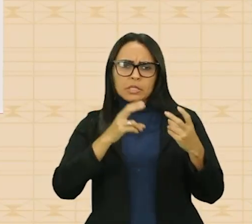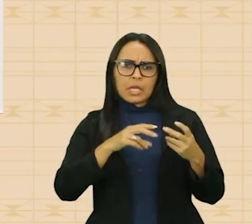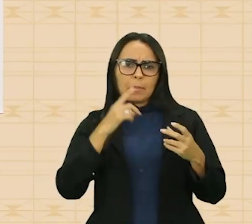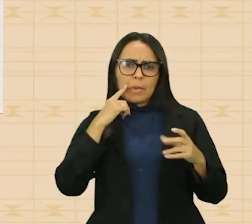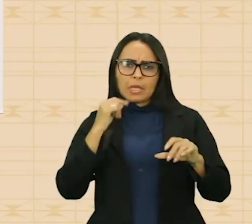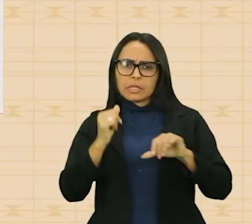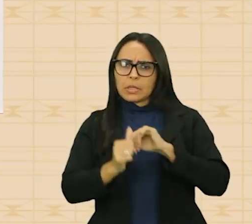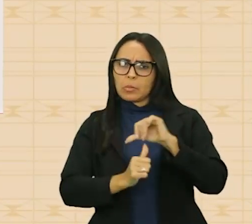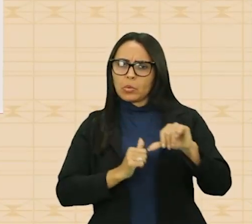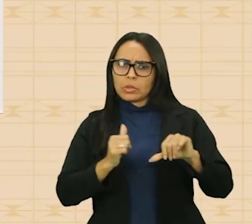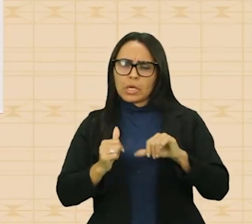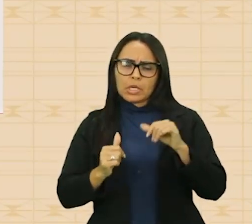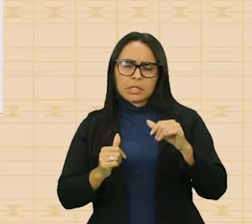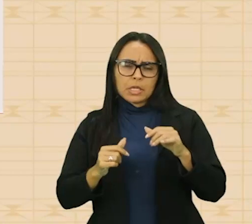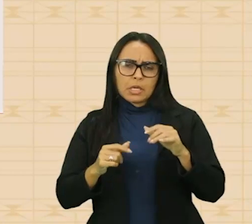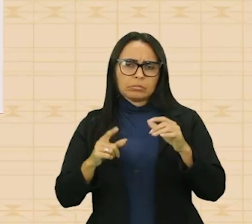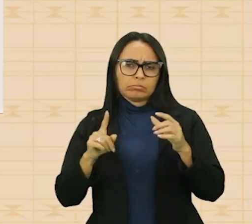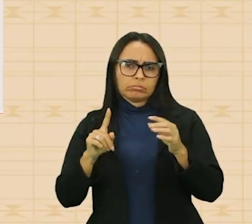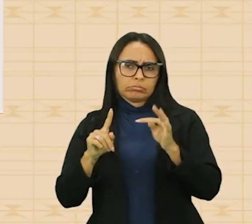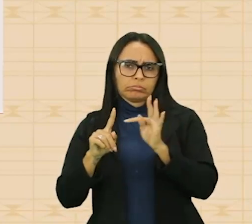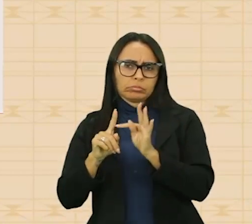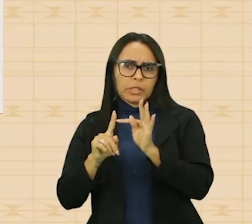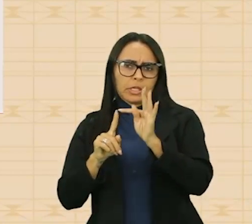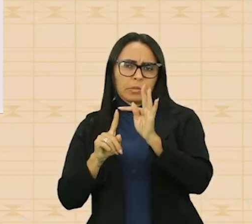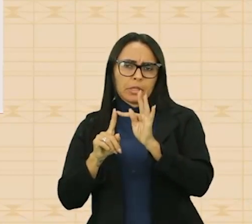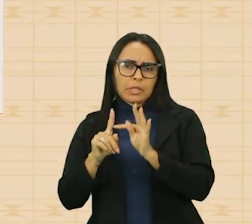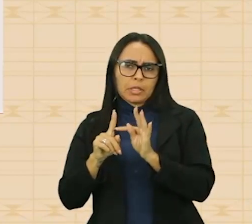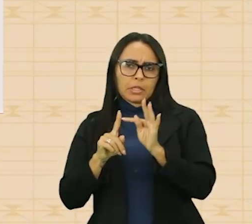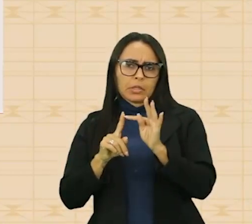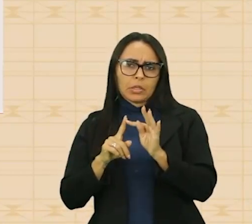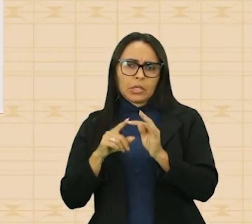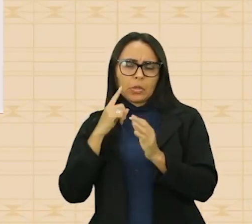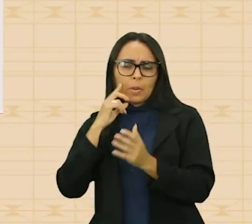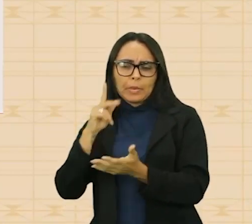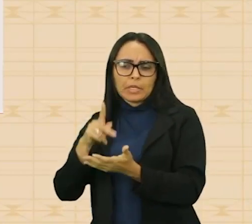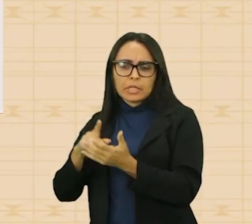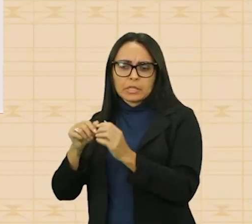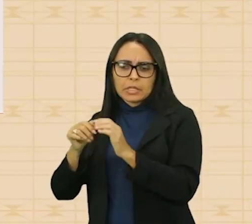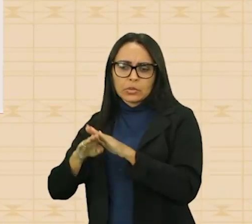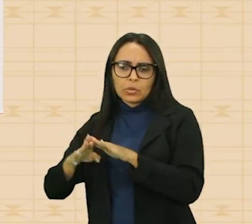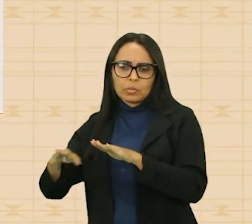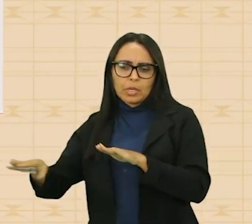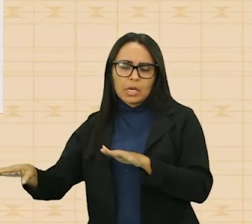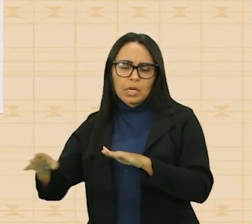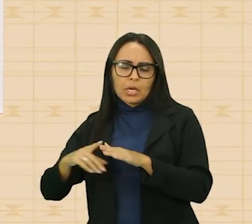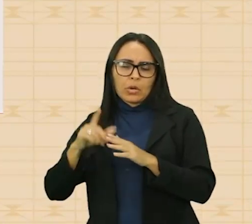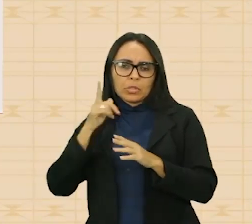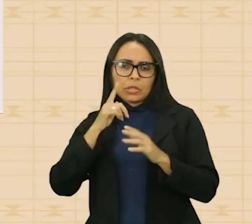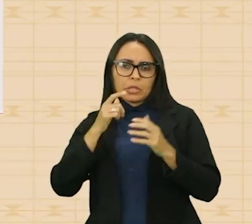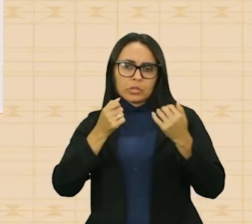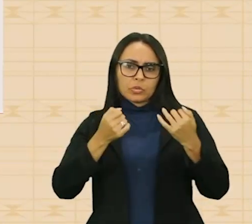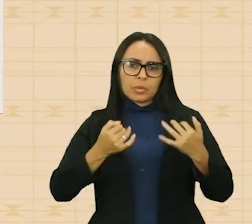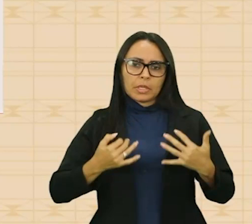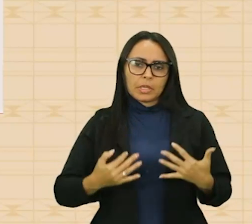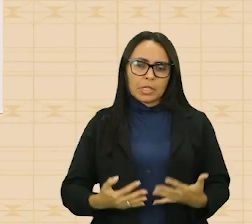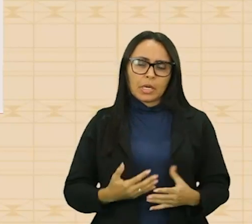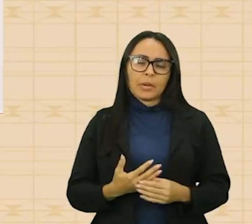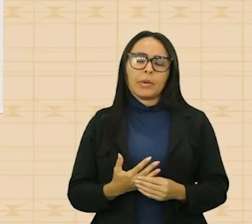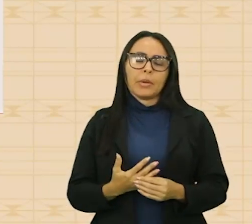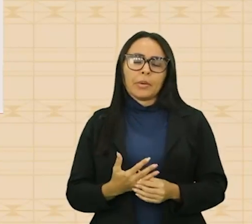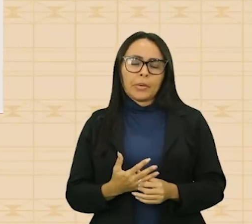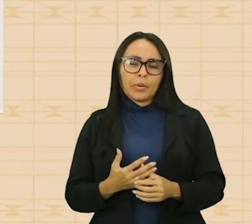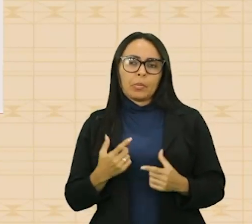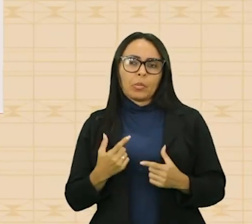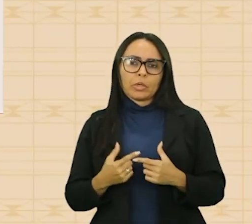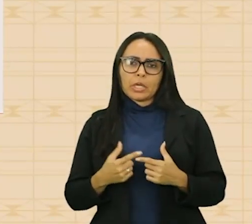variação térmica em virtude da presença do mar. Então, consigo explicar por que nas cidades litorâneas não